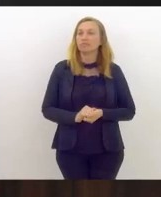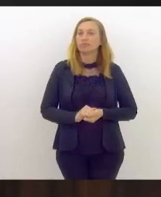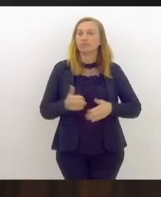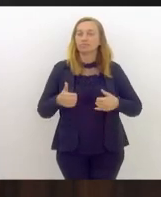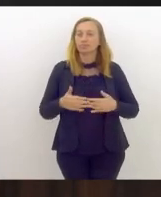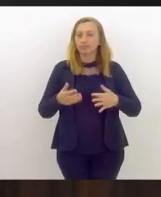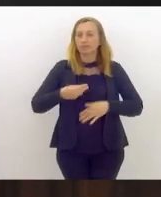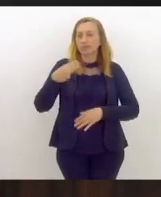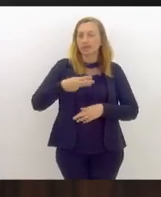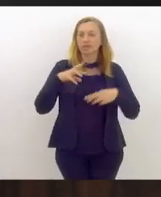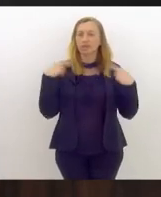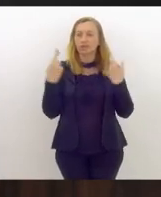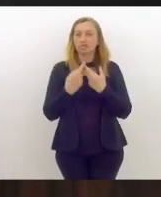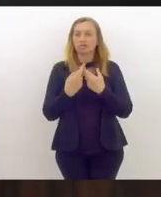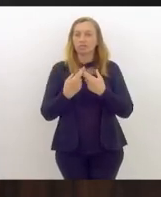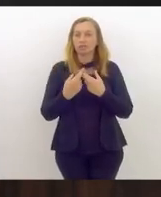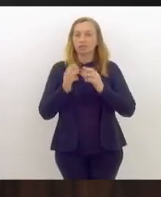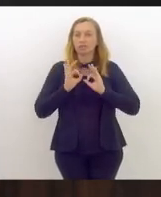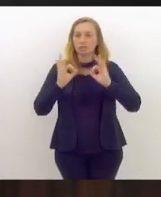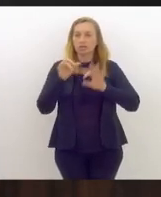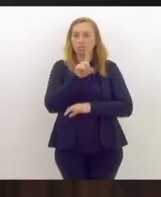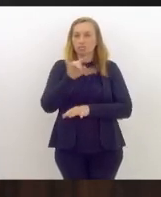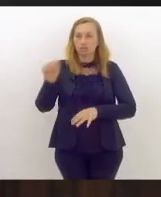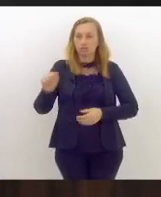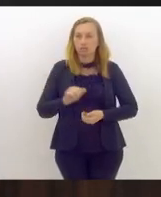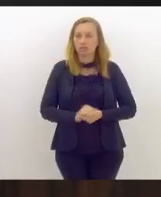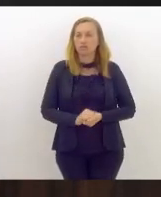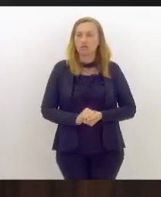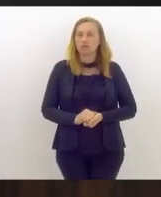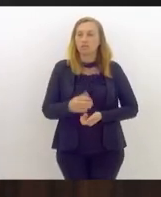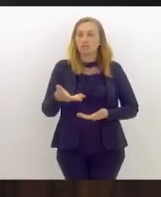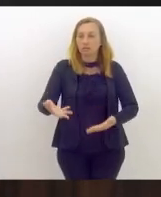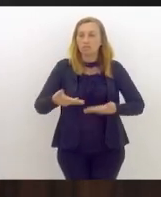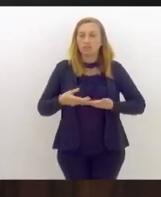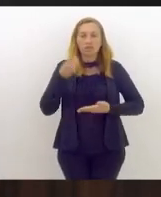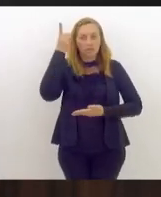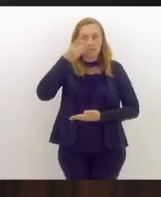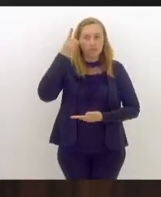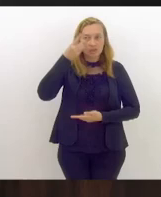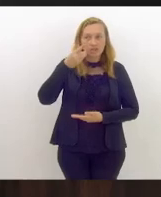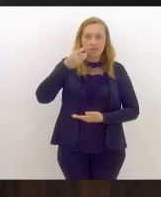aberta a terceira sessão extraordinária do dia. A presidência convida a deputada